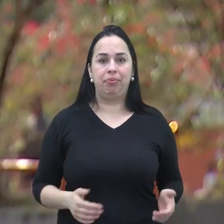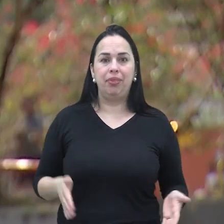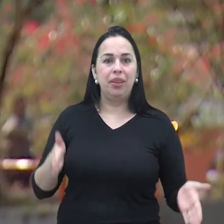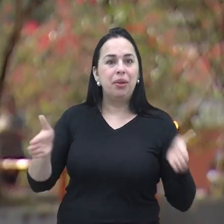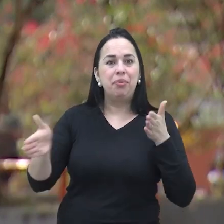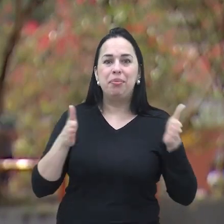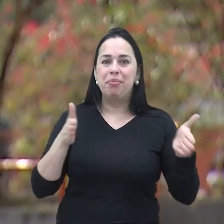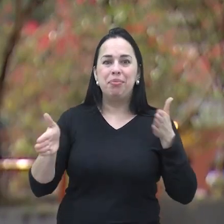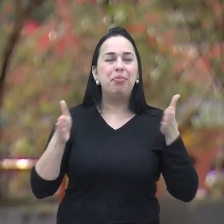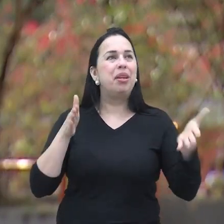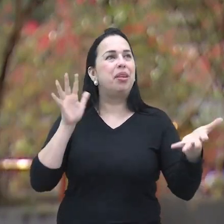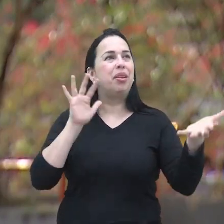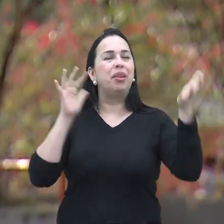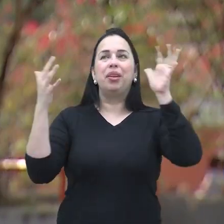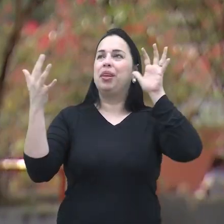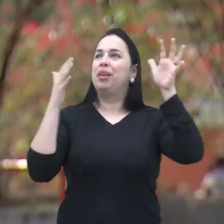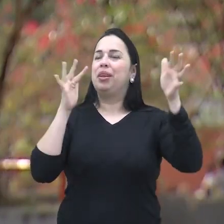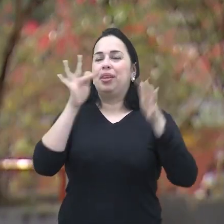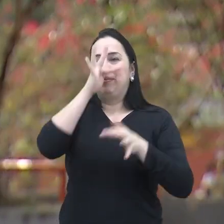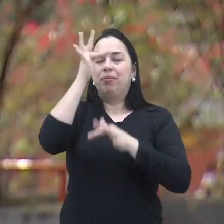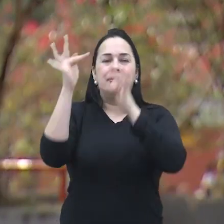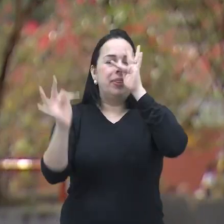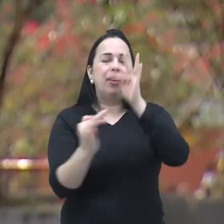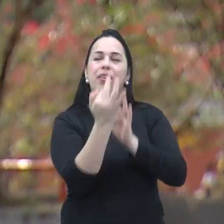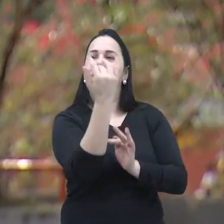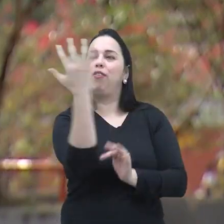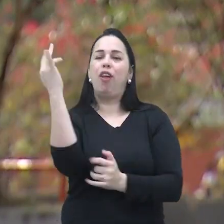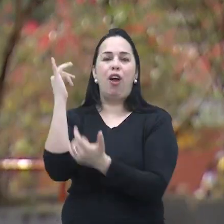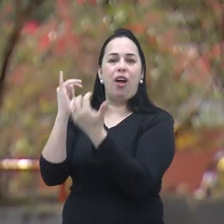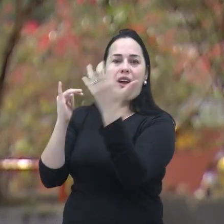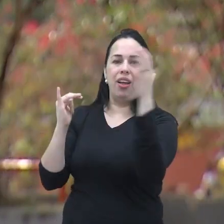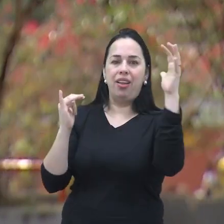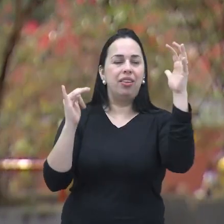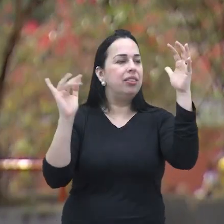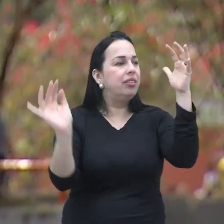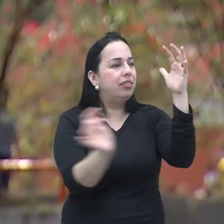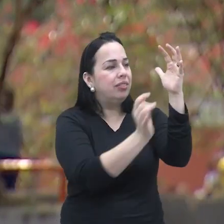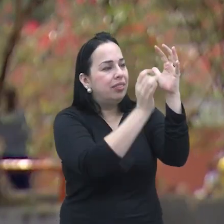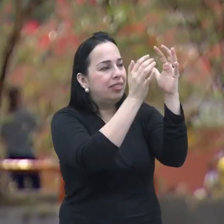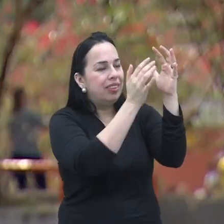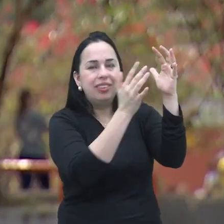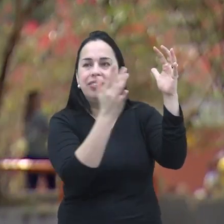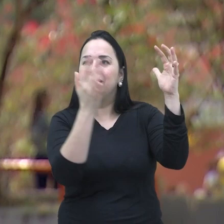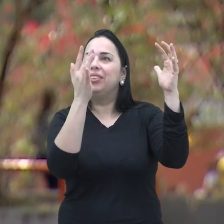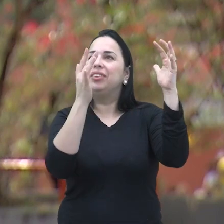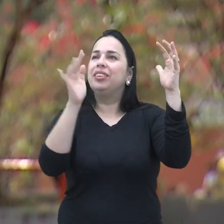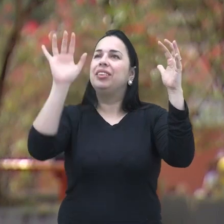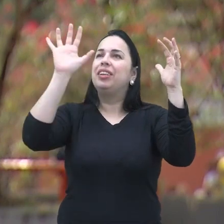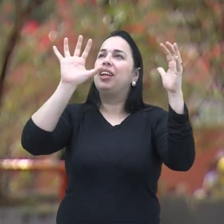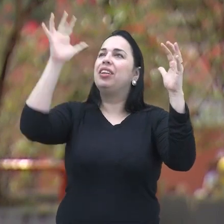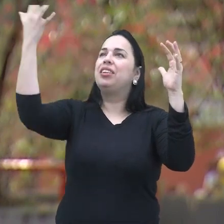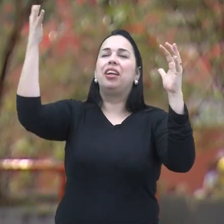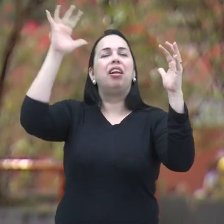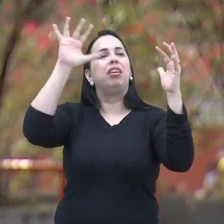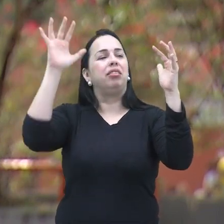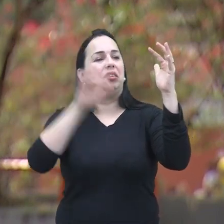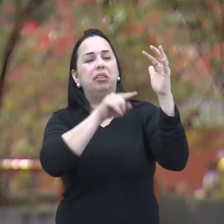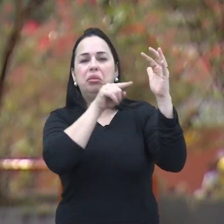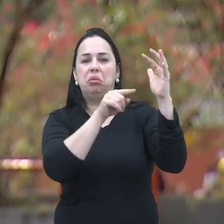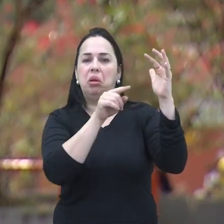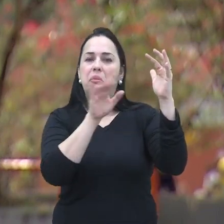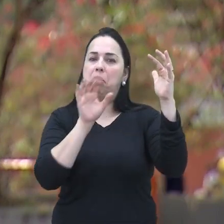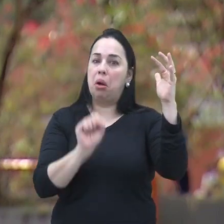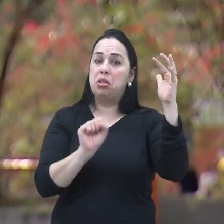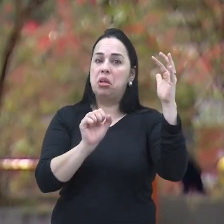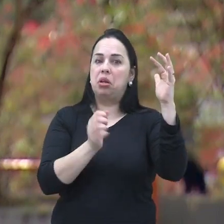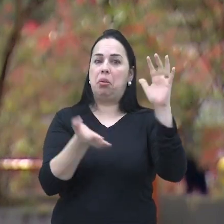A primavera é conhecida por ser a estação mais florida do ano, mas o nascer das flores e a mudança no tempo pode trazer um